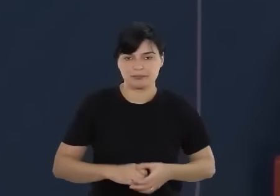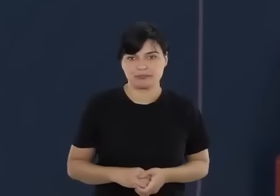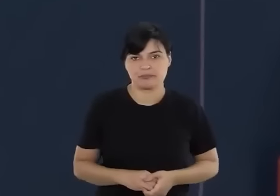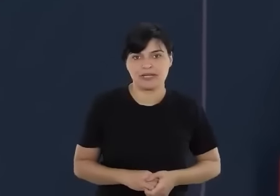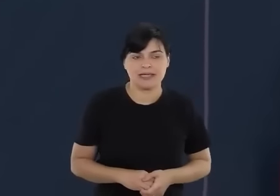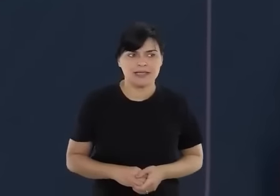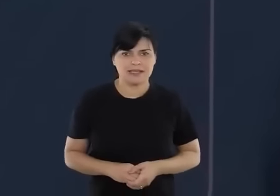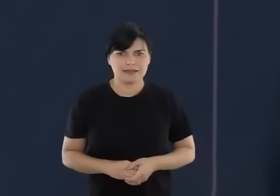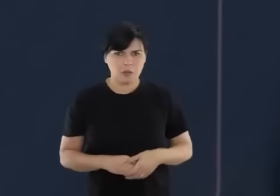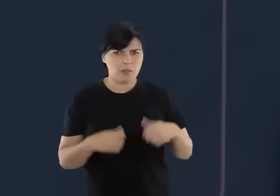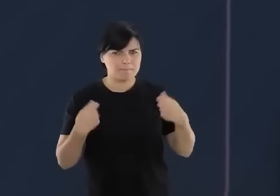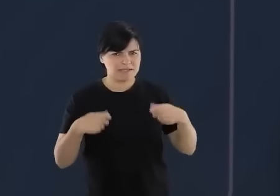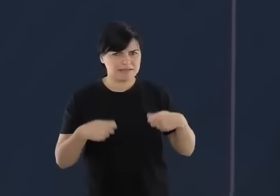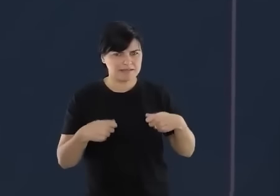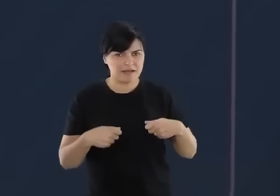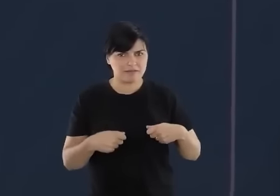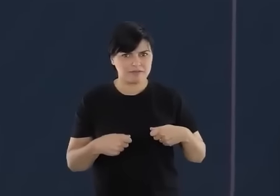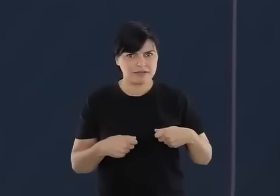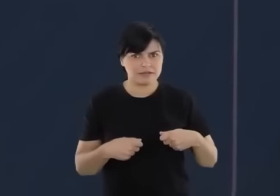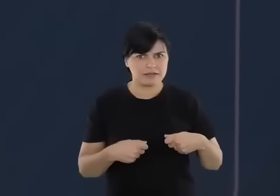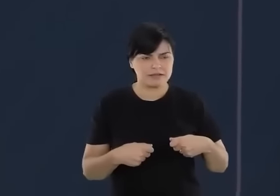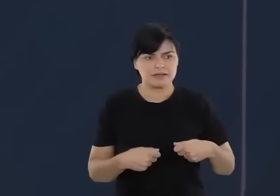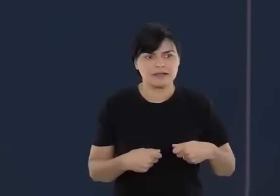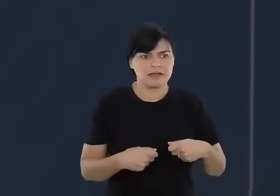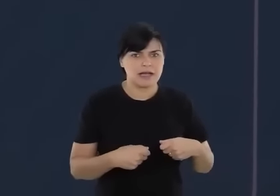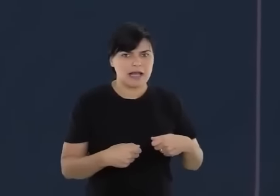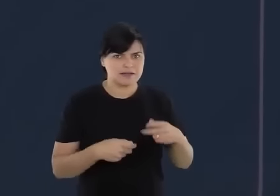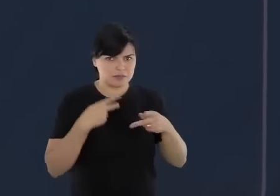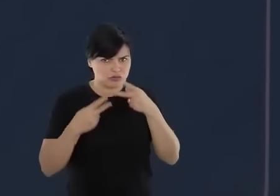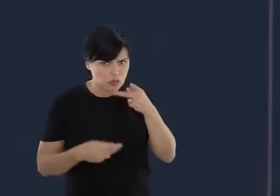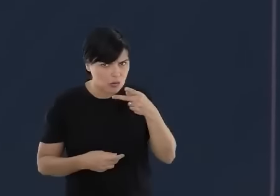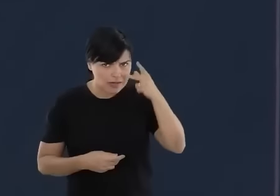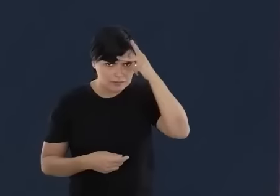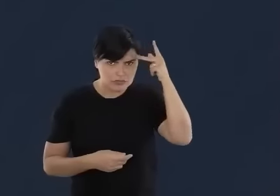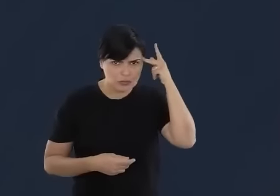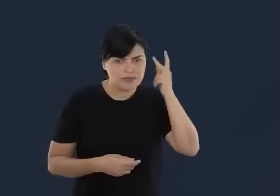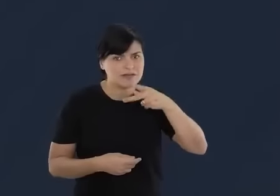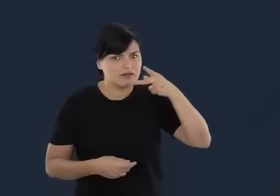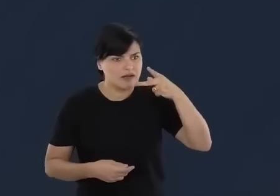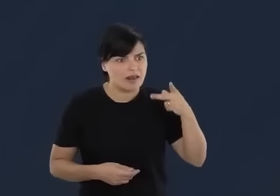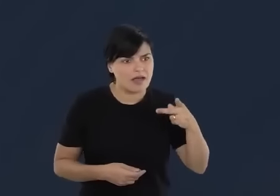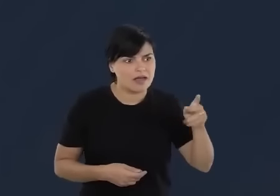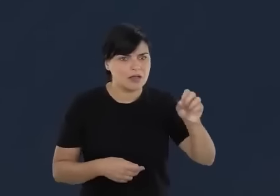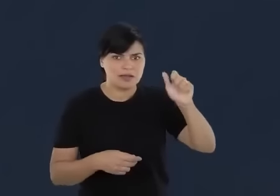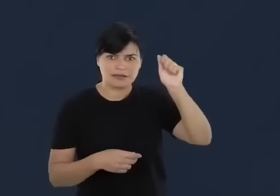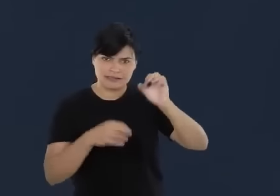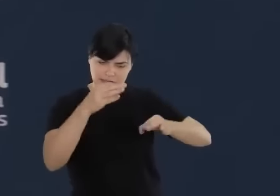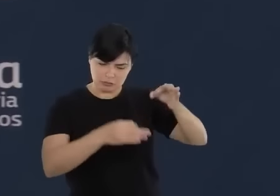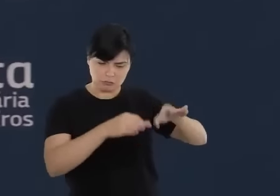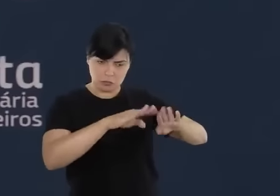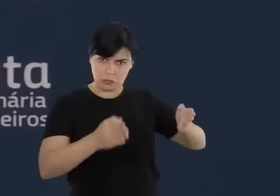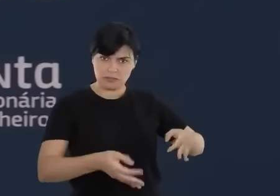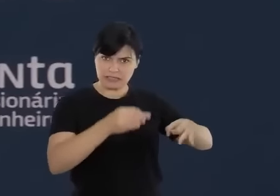passar pelo pente fino do areópago pela aprovação do areópago E então levam Paulo para lá e a